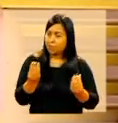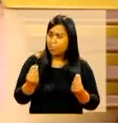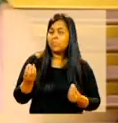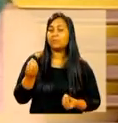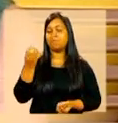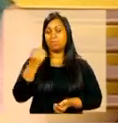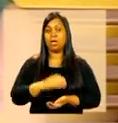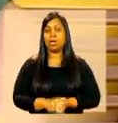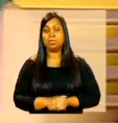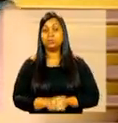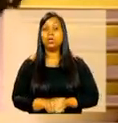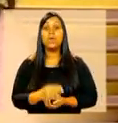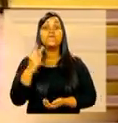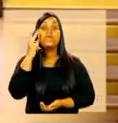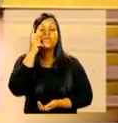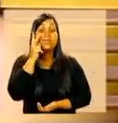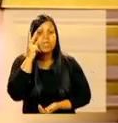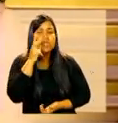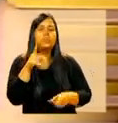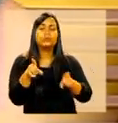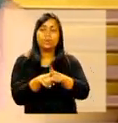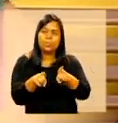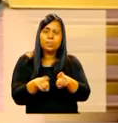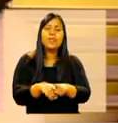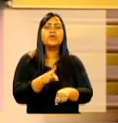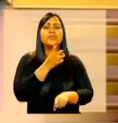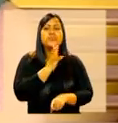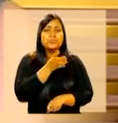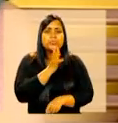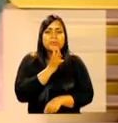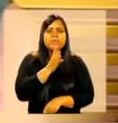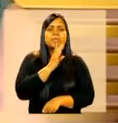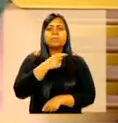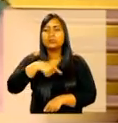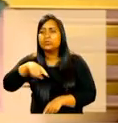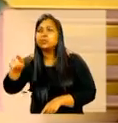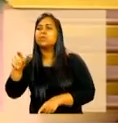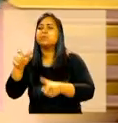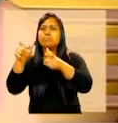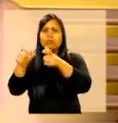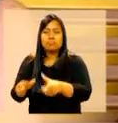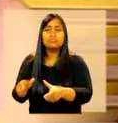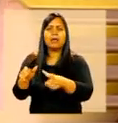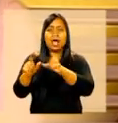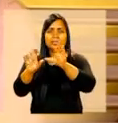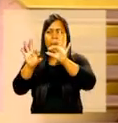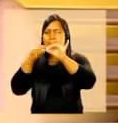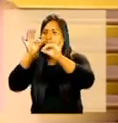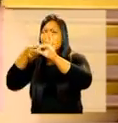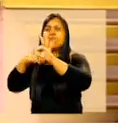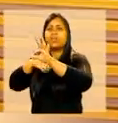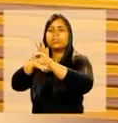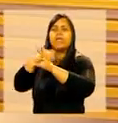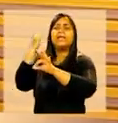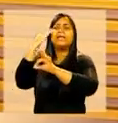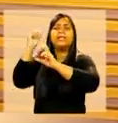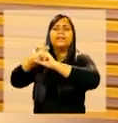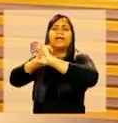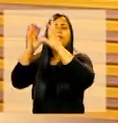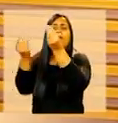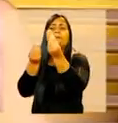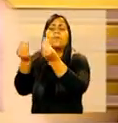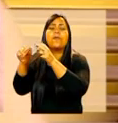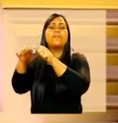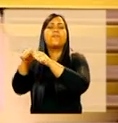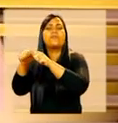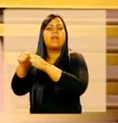muito isso. A parte de vinhos também, do conhecimento, de ir numa vinícola, de entender como que foi